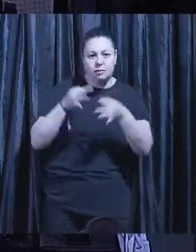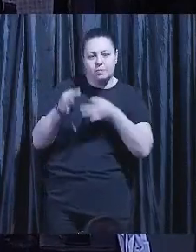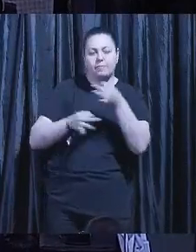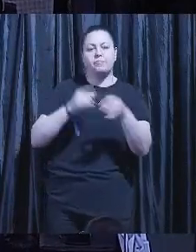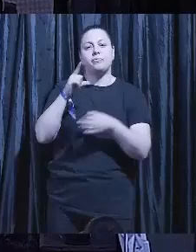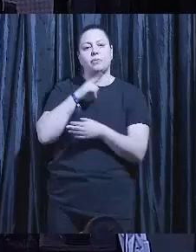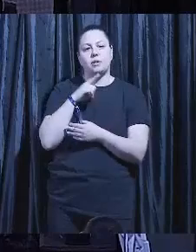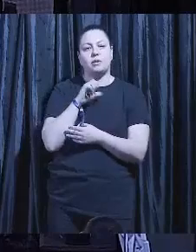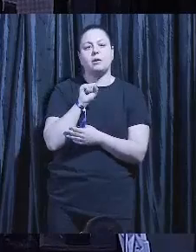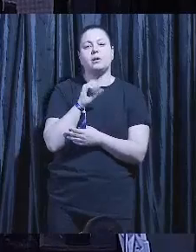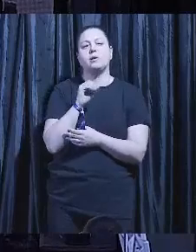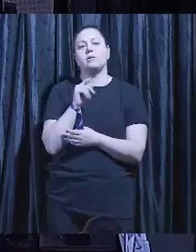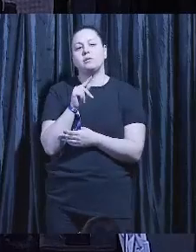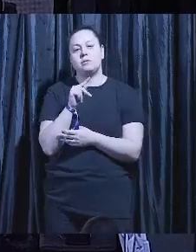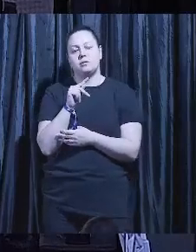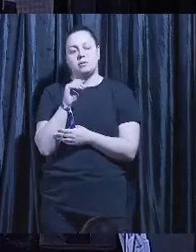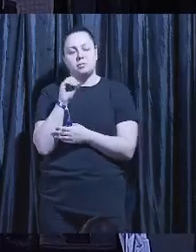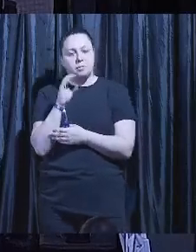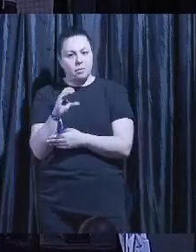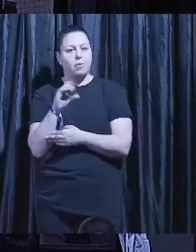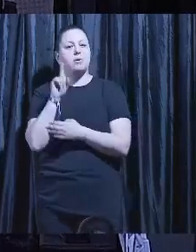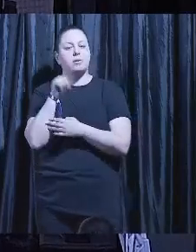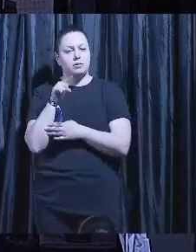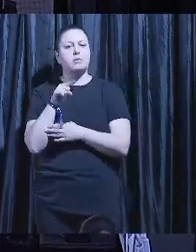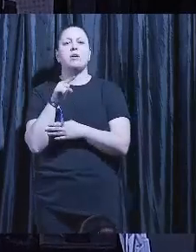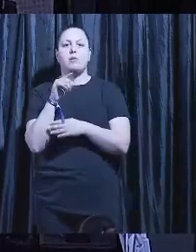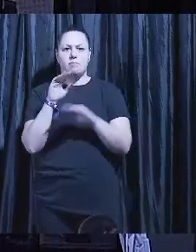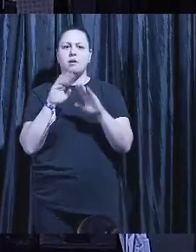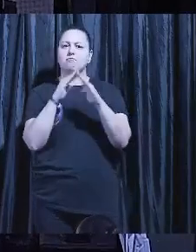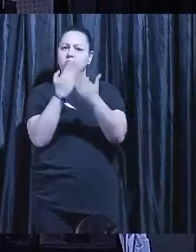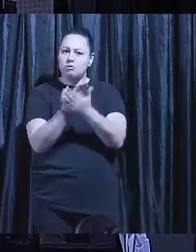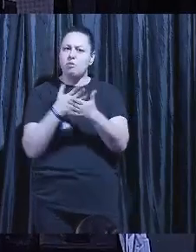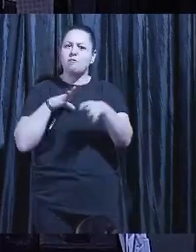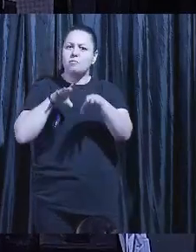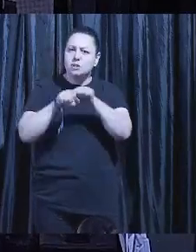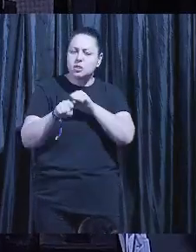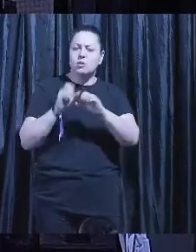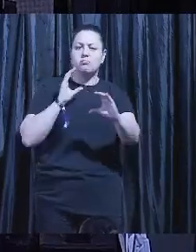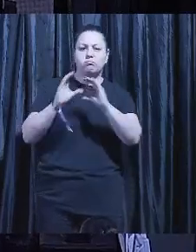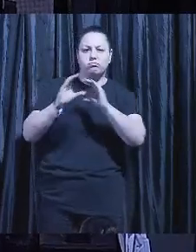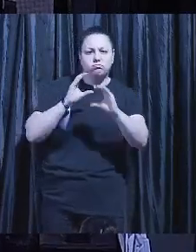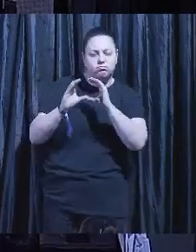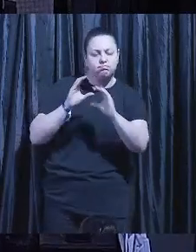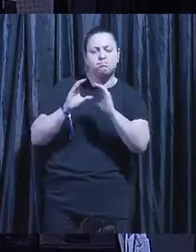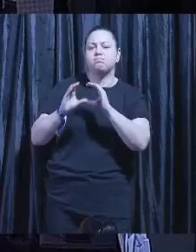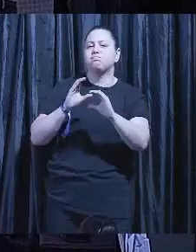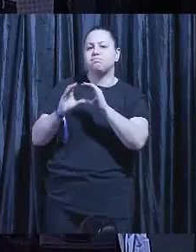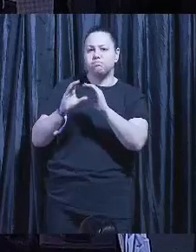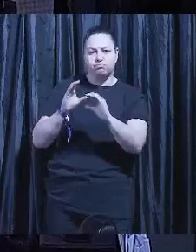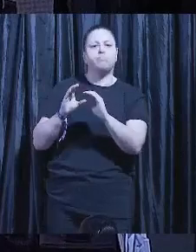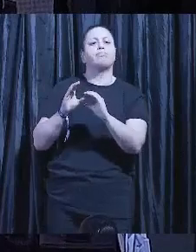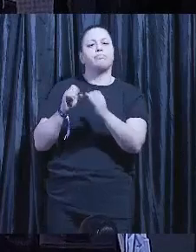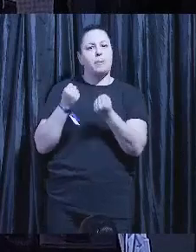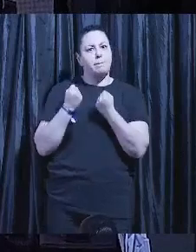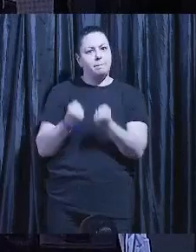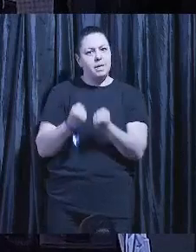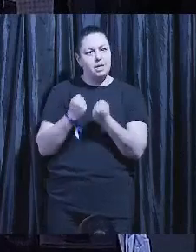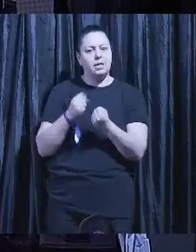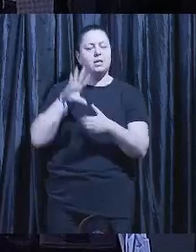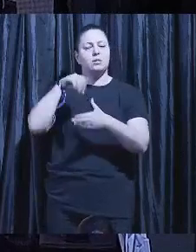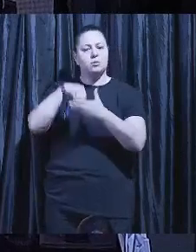a SPOC, que é essa escola, é uma grande escola de formação de comunicação de grande peso no Rio de